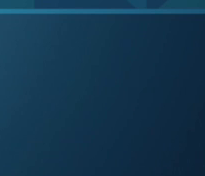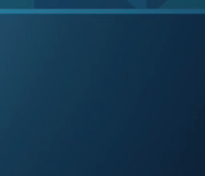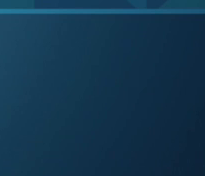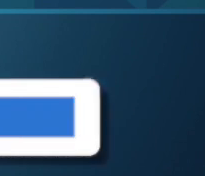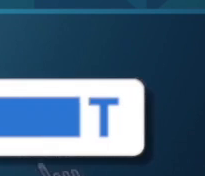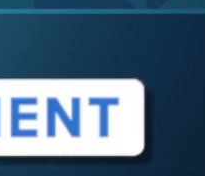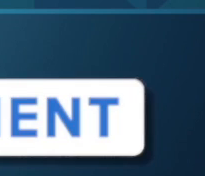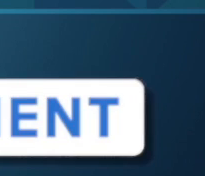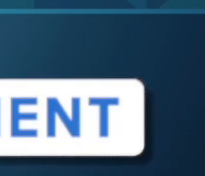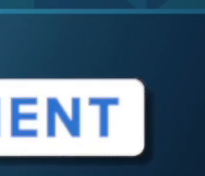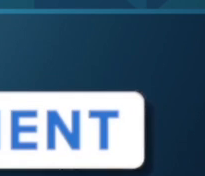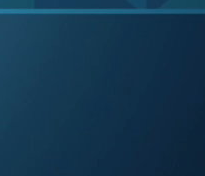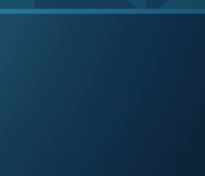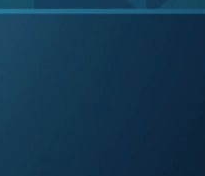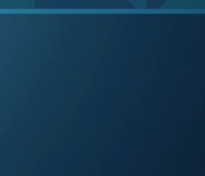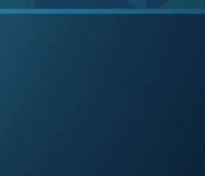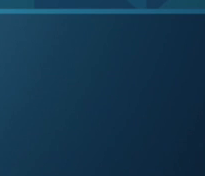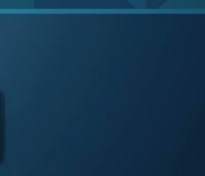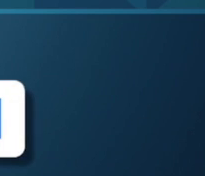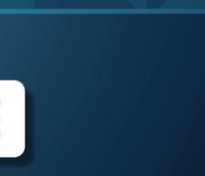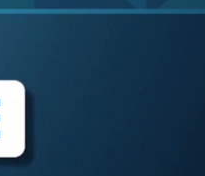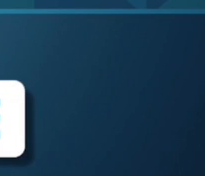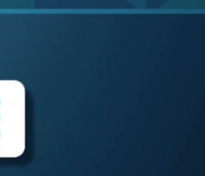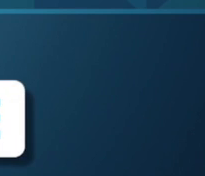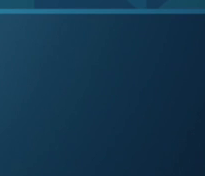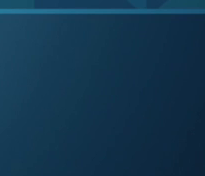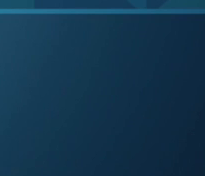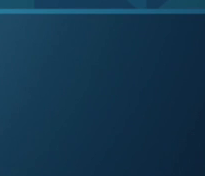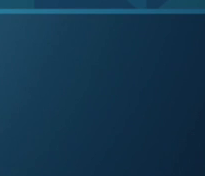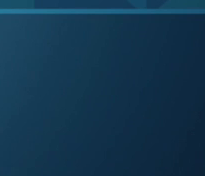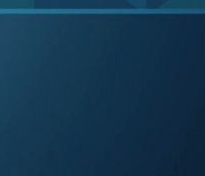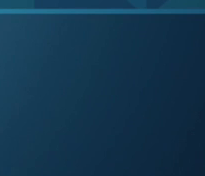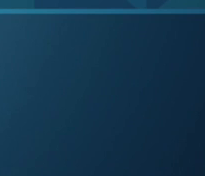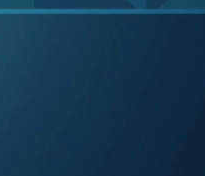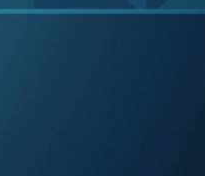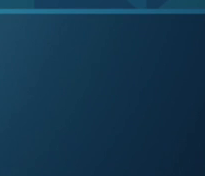notificação. Fo comentário no fahetutang ba media social siraseluk.